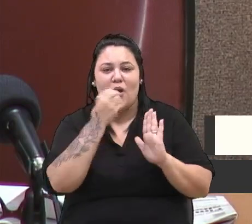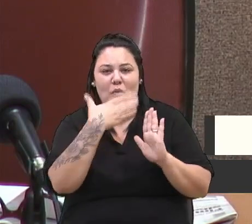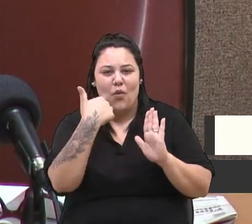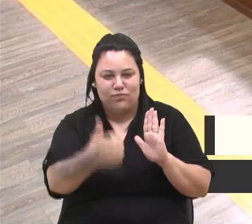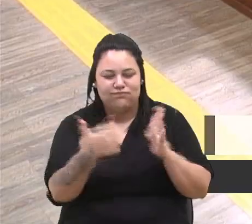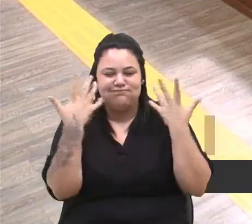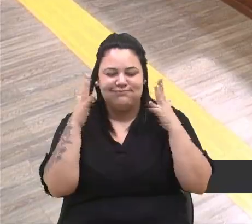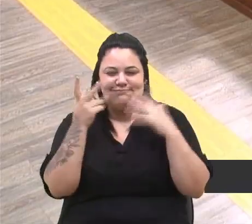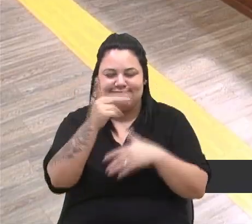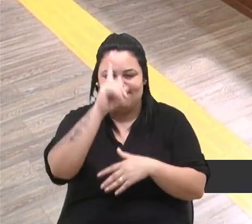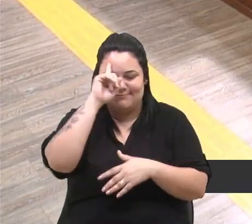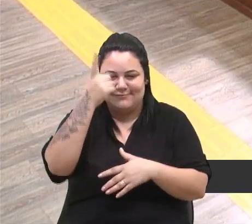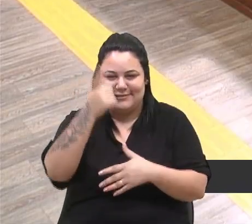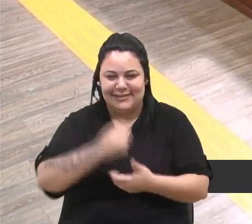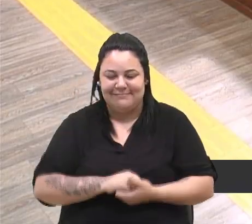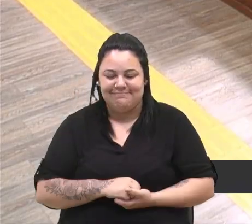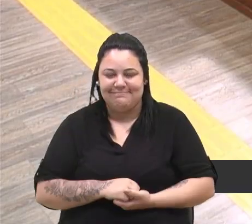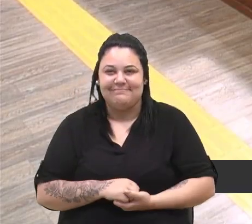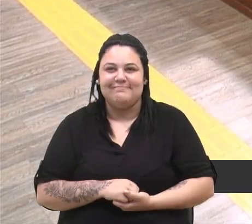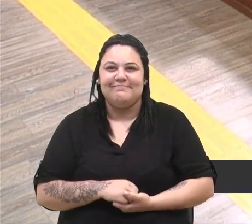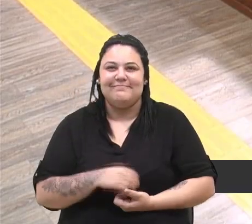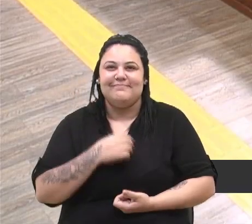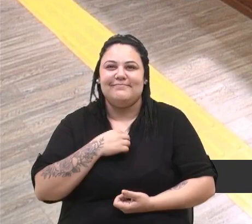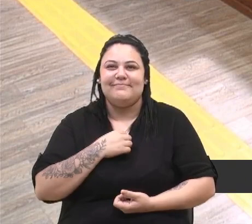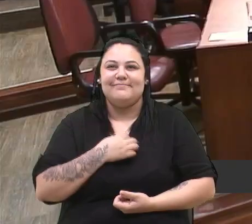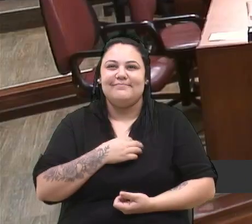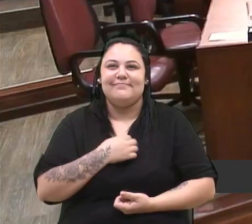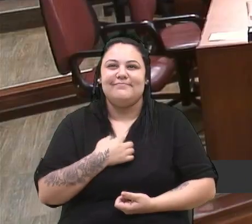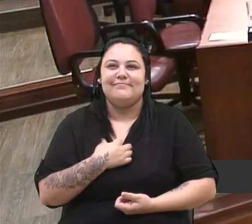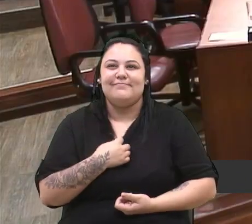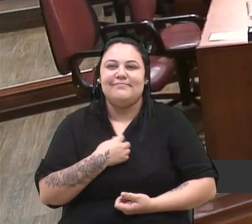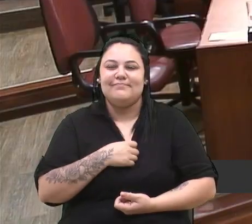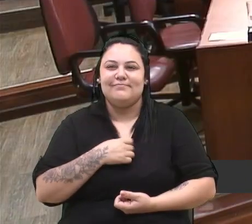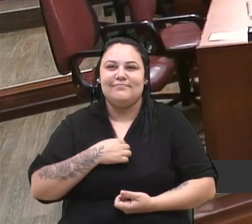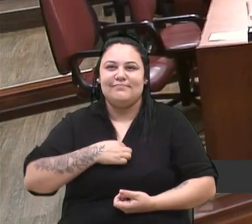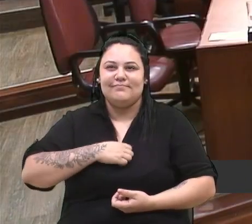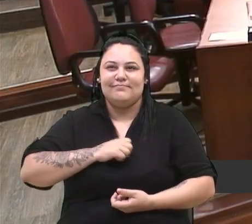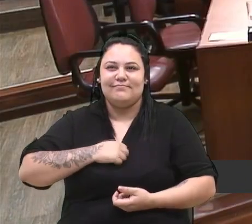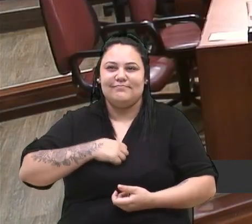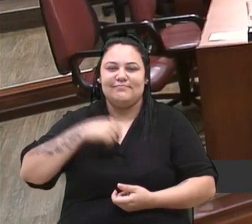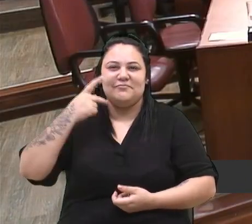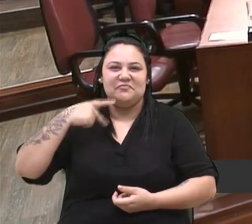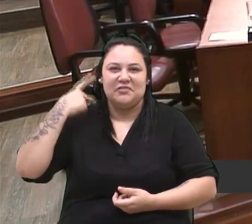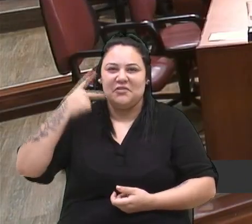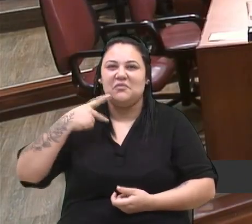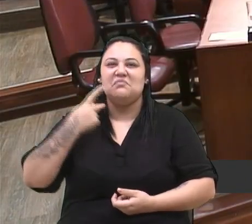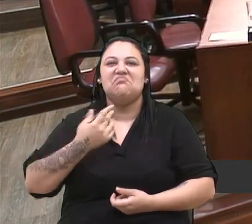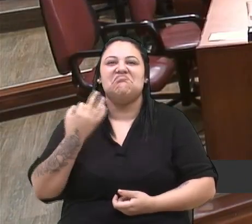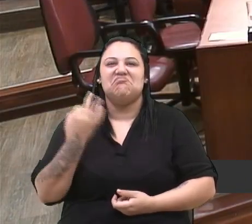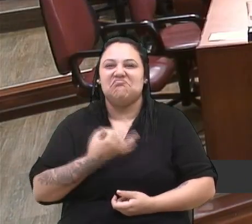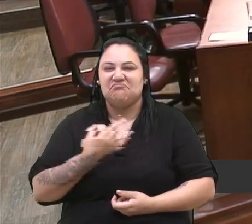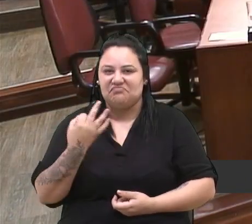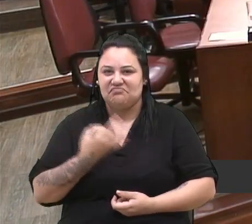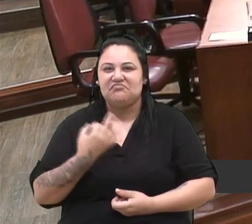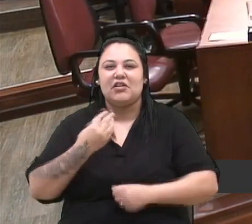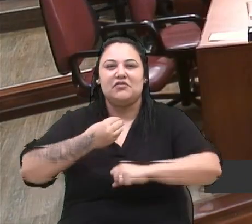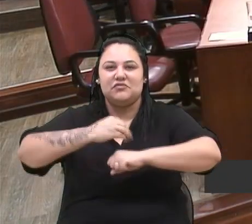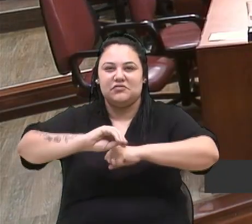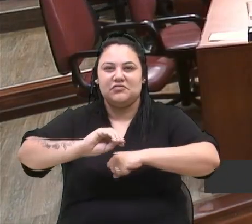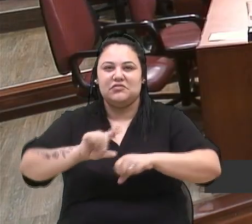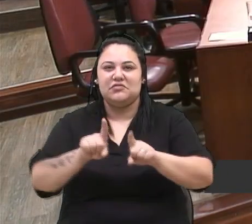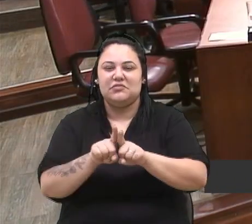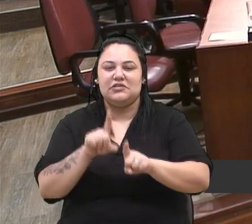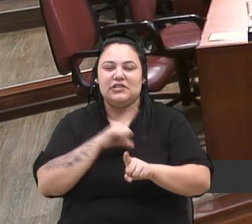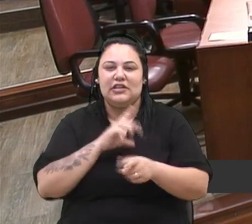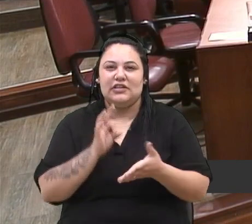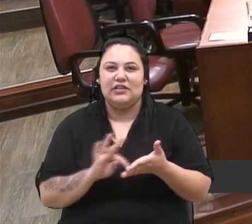ideia. Uma parte, vereadora. Obrigada, professor Zanquim. Vereadora Isabela, muito bom a sua proposição. E tem a teoria